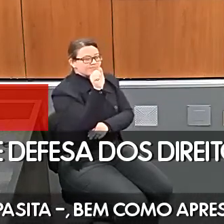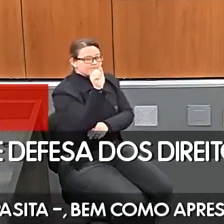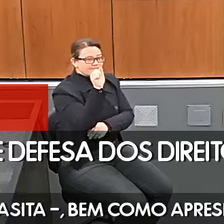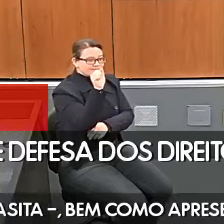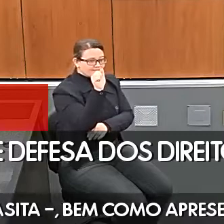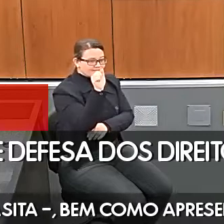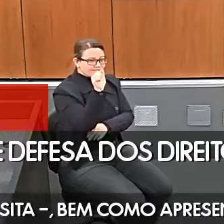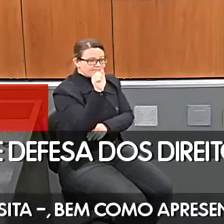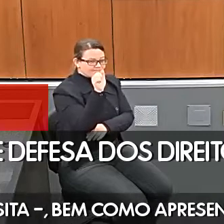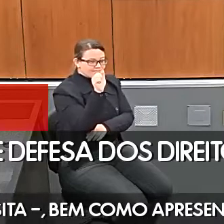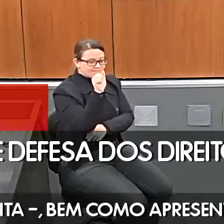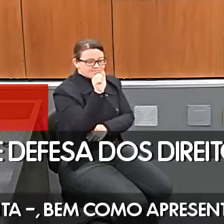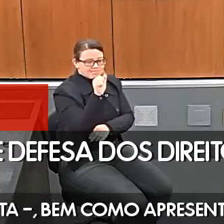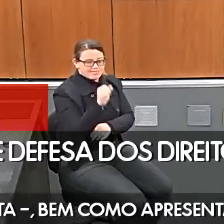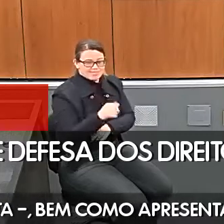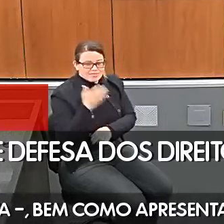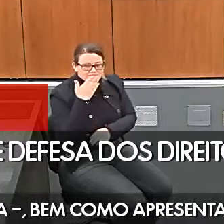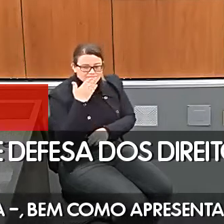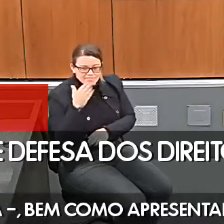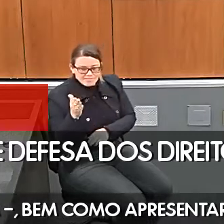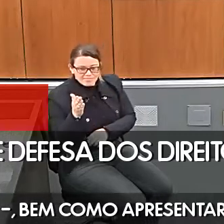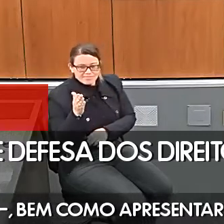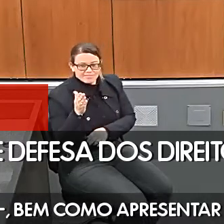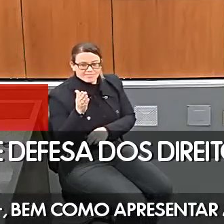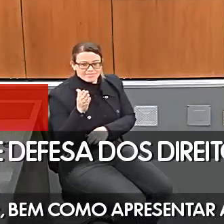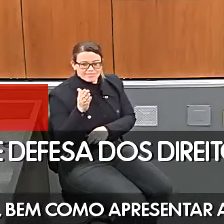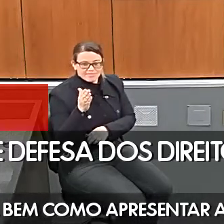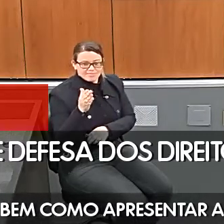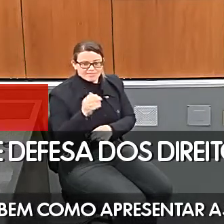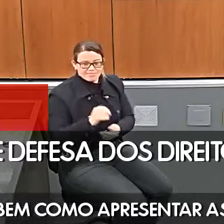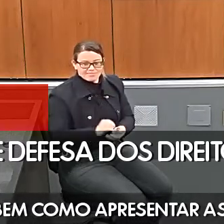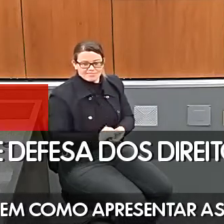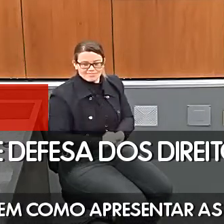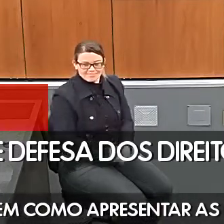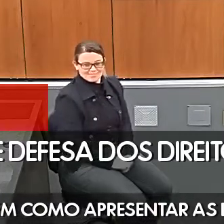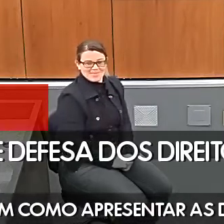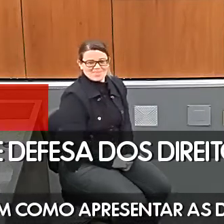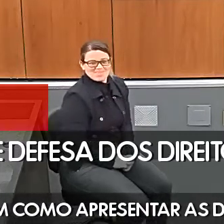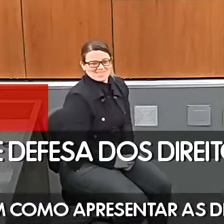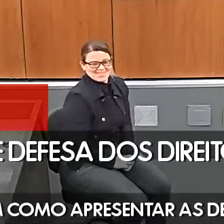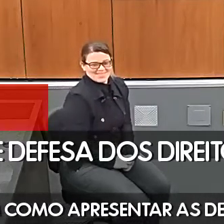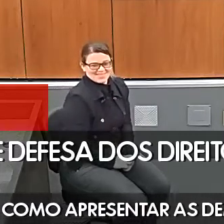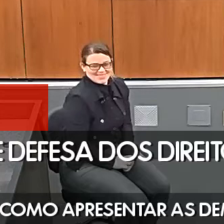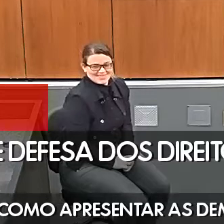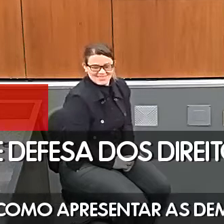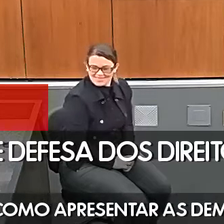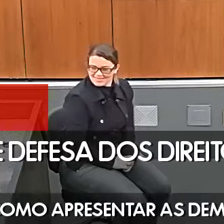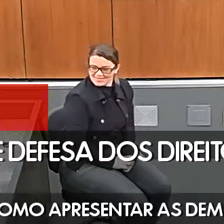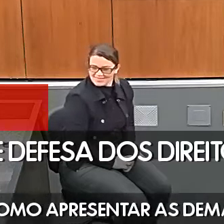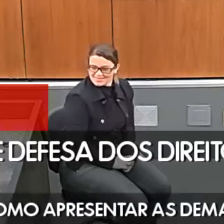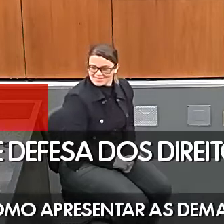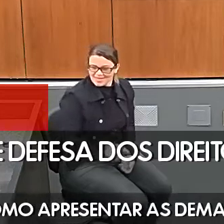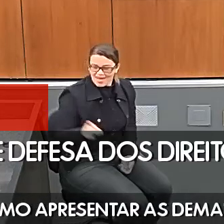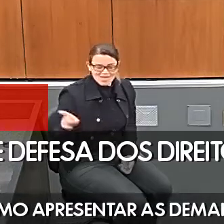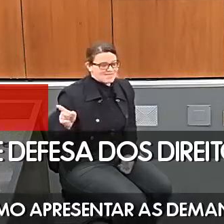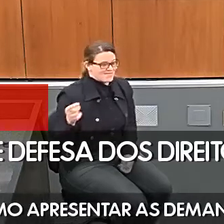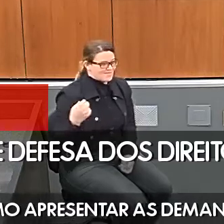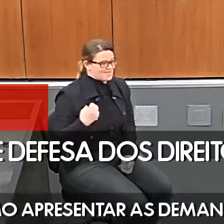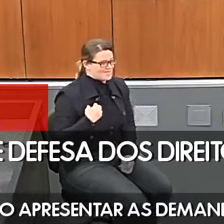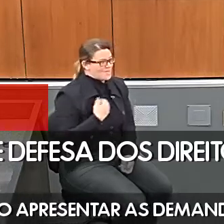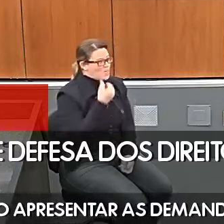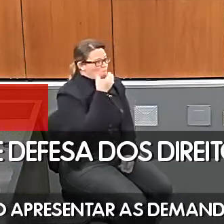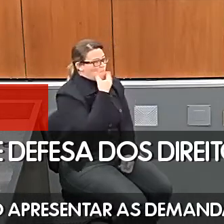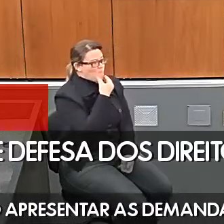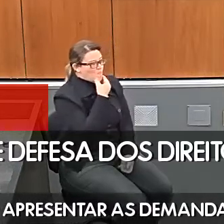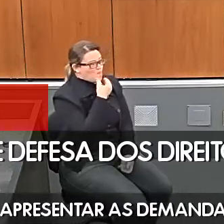vou pedir o depoimento dessa senhora que eu tanto falei aqui, propaganda dela, é a senhora mesmo, dona Vilma. É,